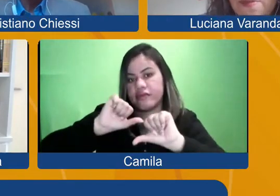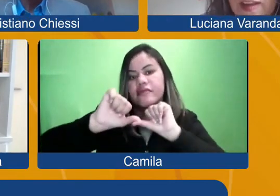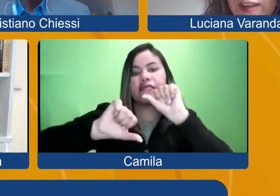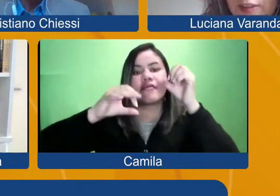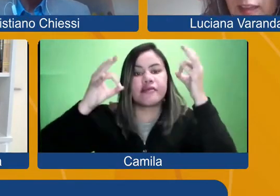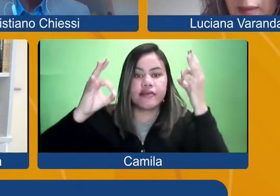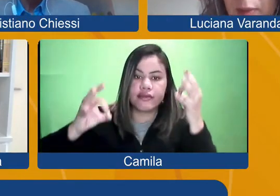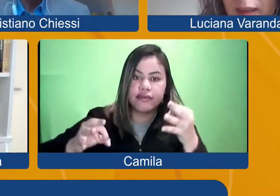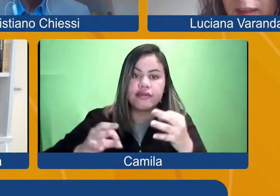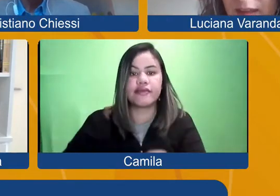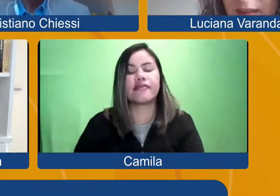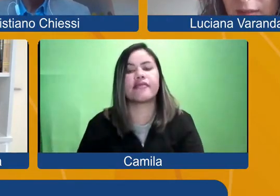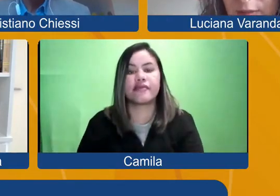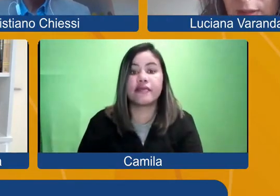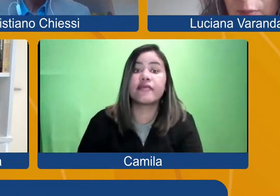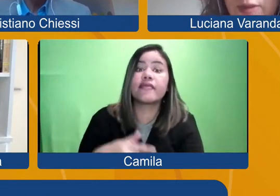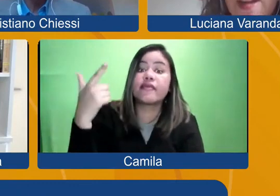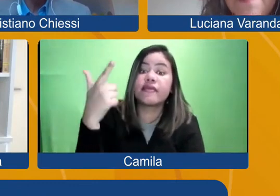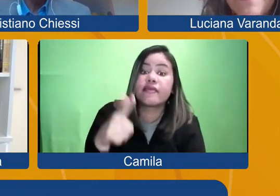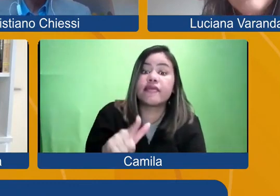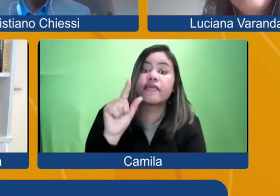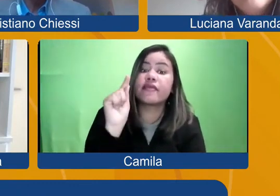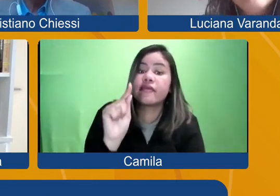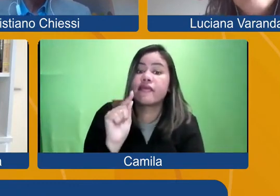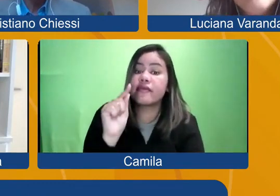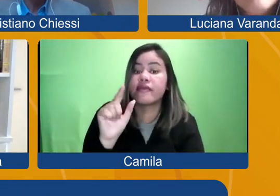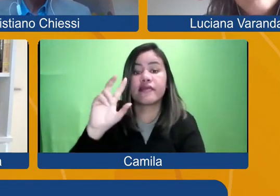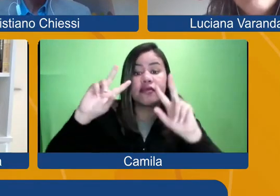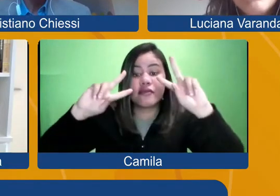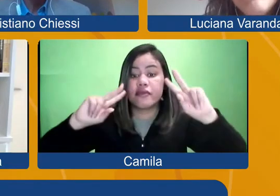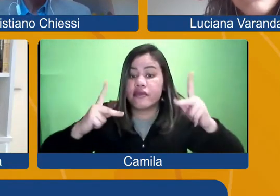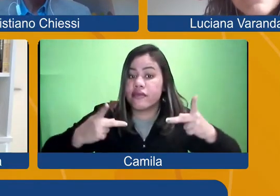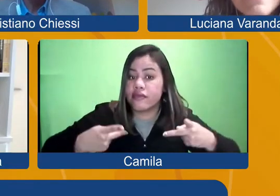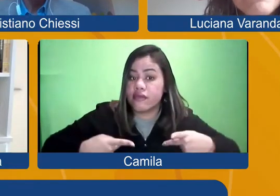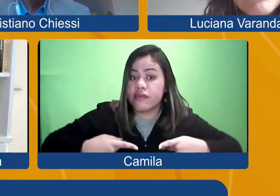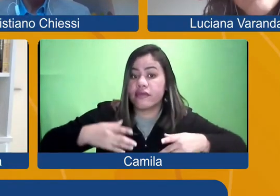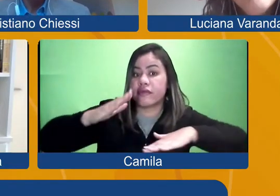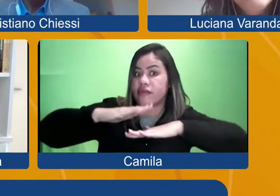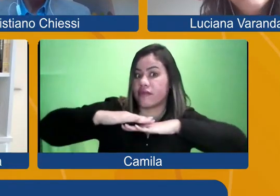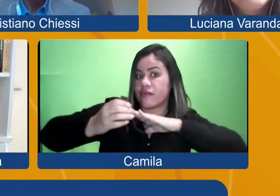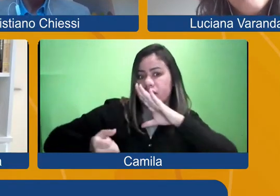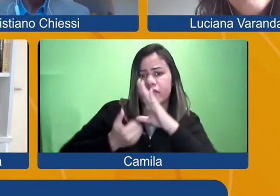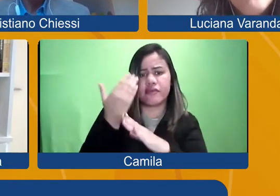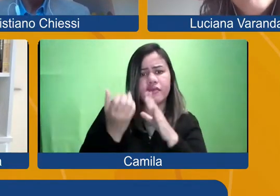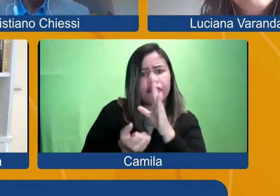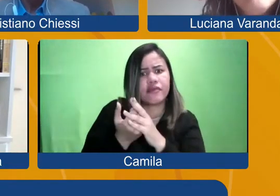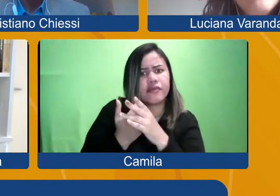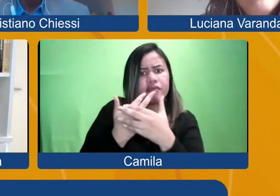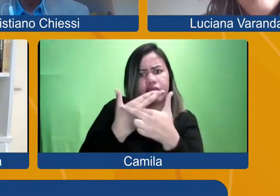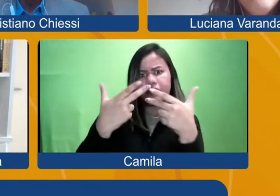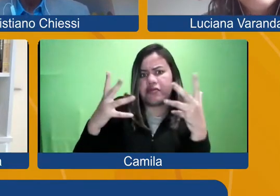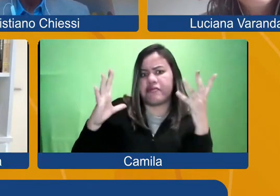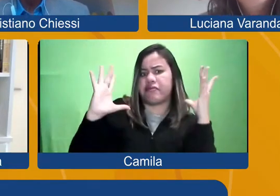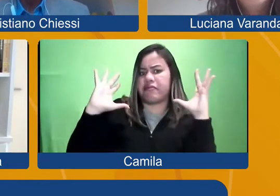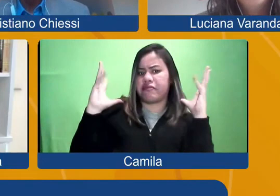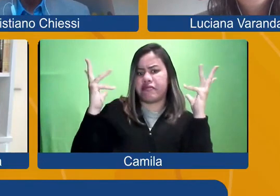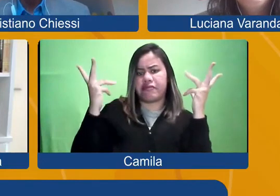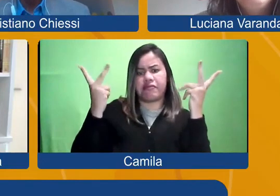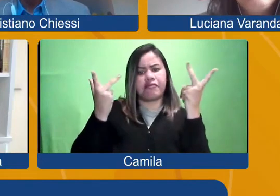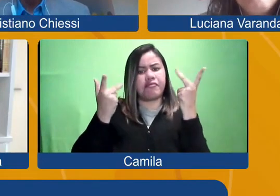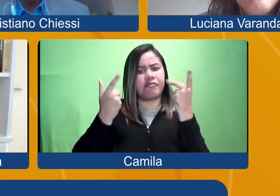E vou dizer também que o ser humano é capaz de fazer coisas tão incríveis, né? O ser humano pode compor